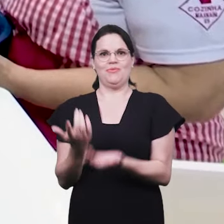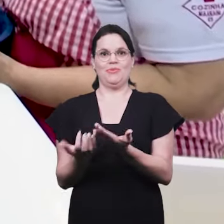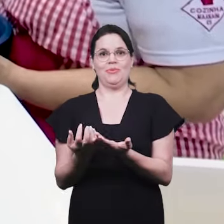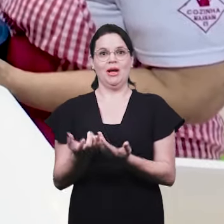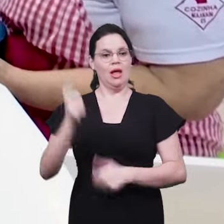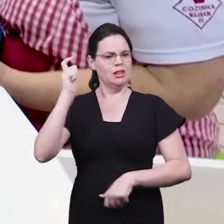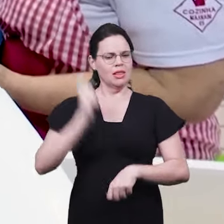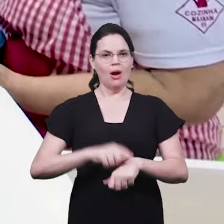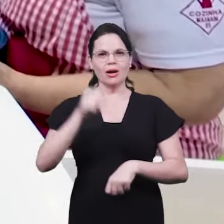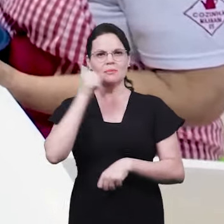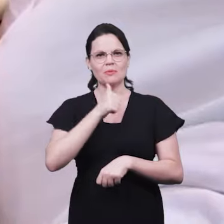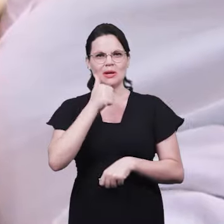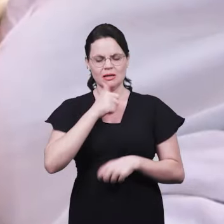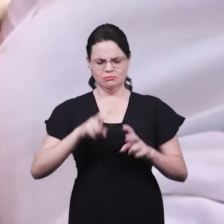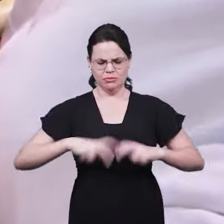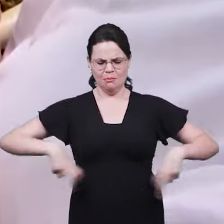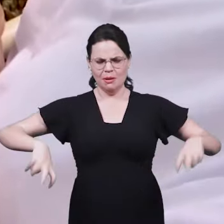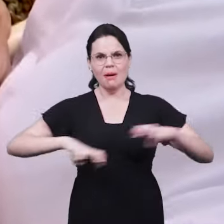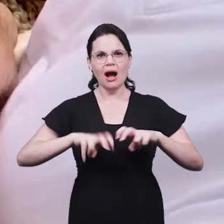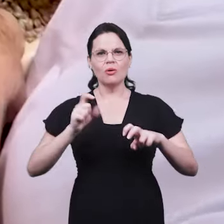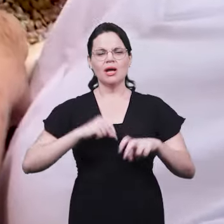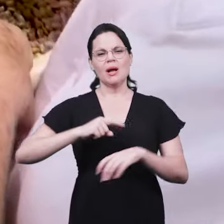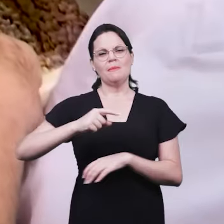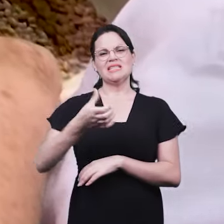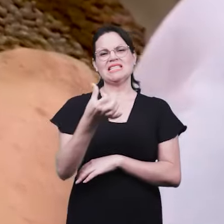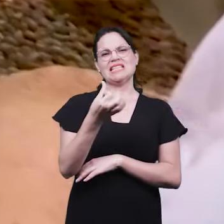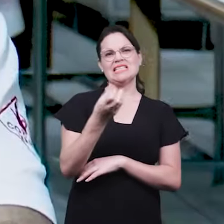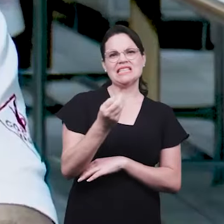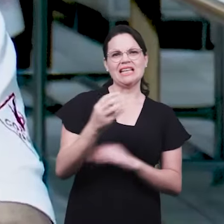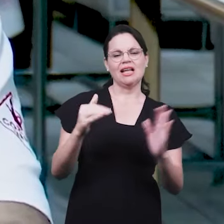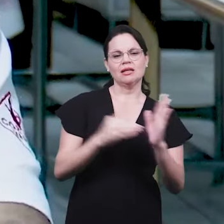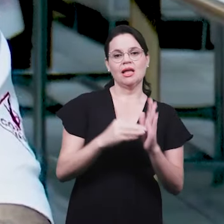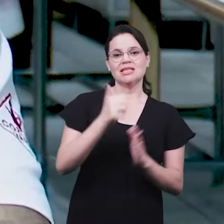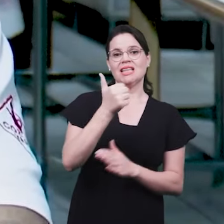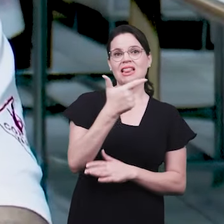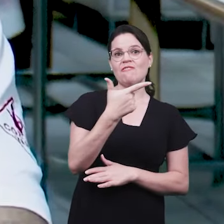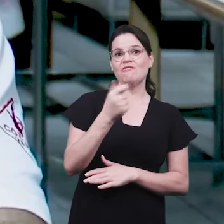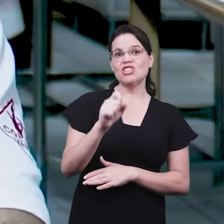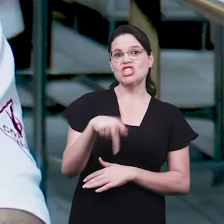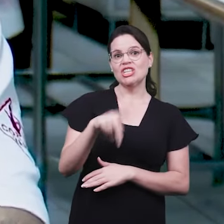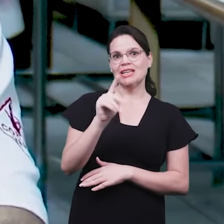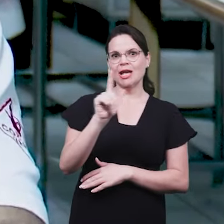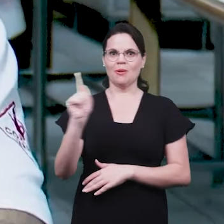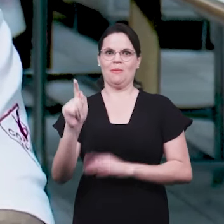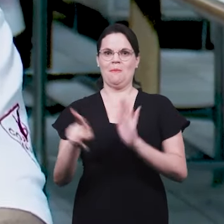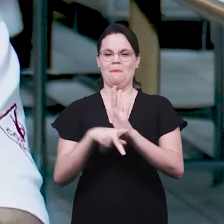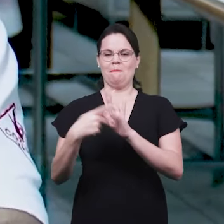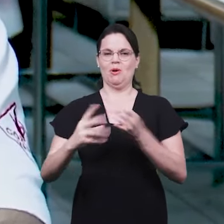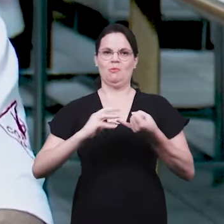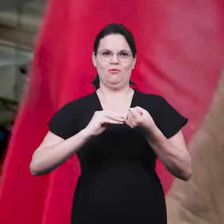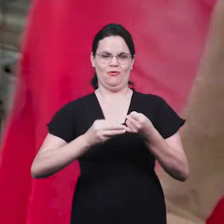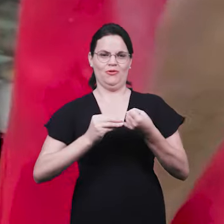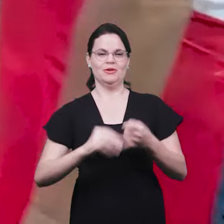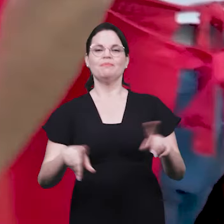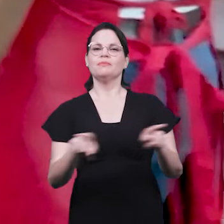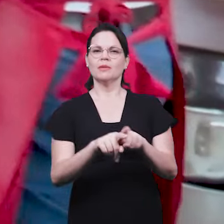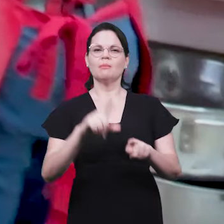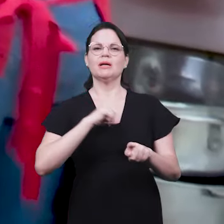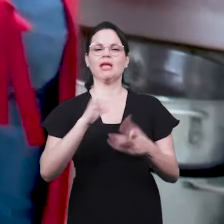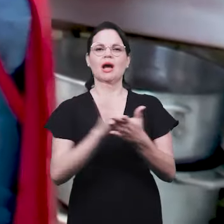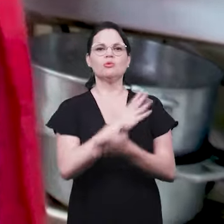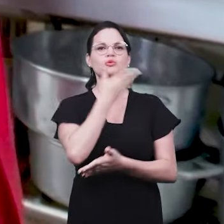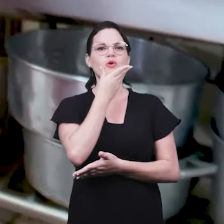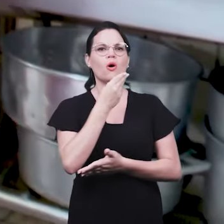elas limpam 60 a 120 quilos de feijão. Nós temos ali uns meninos que trabalham no tanque de cubas, de